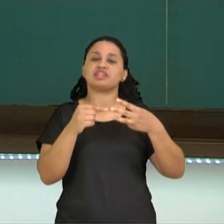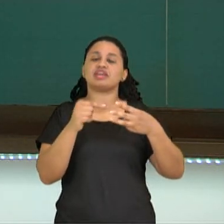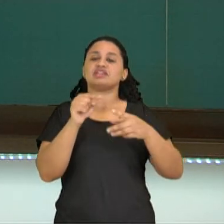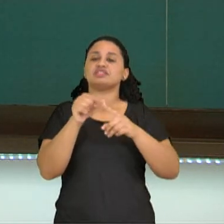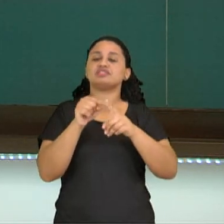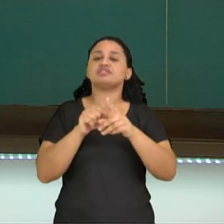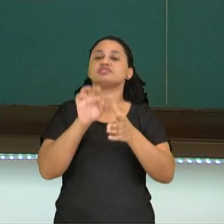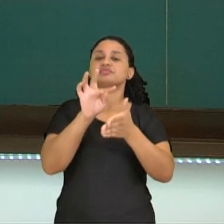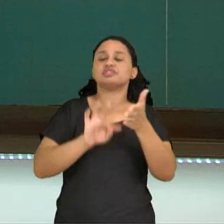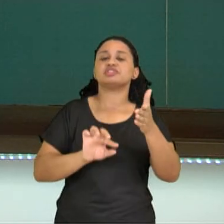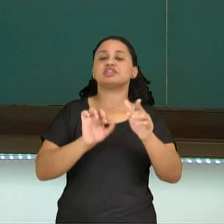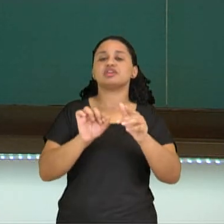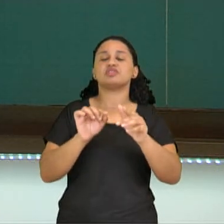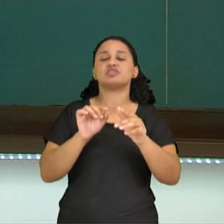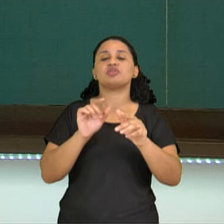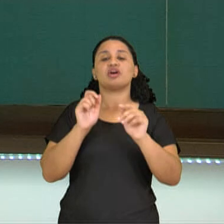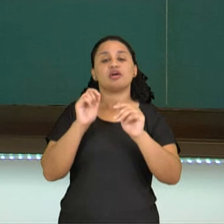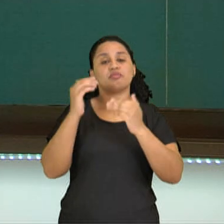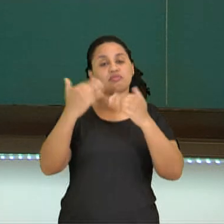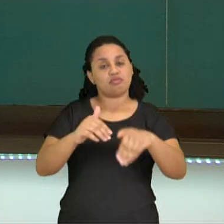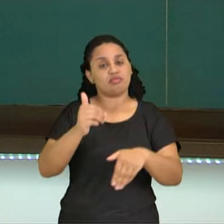em vestibulares normalmente, né?